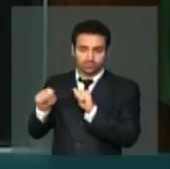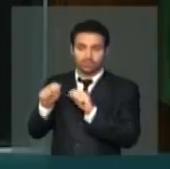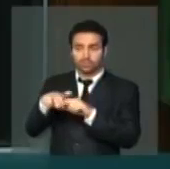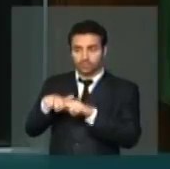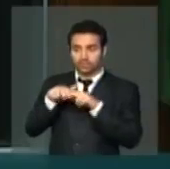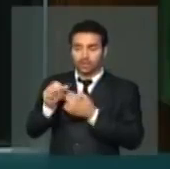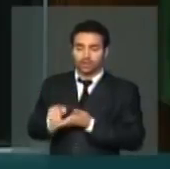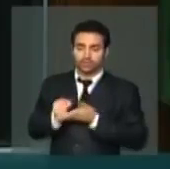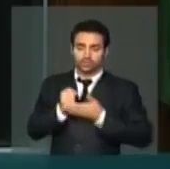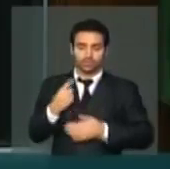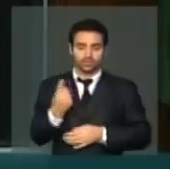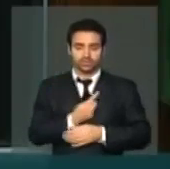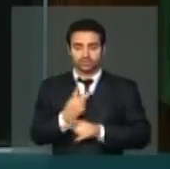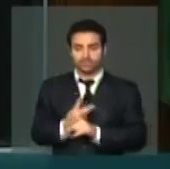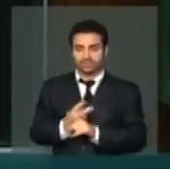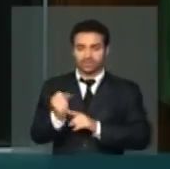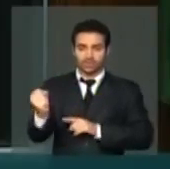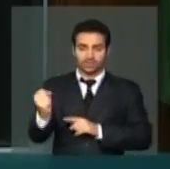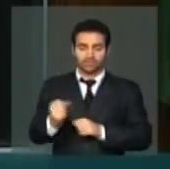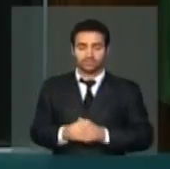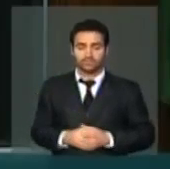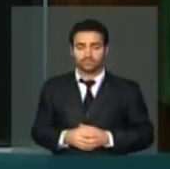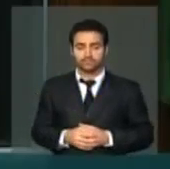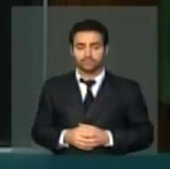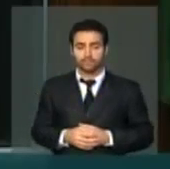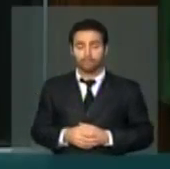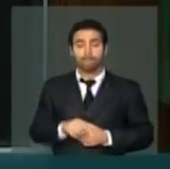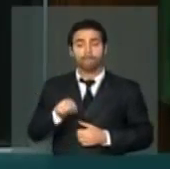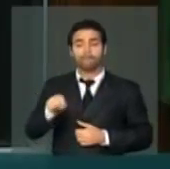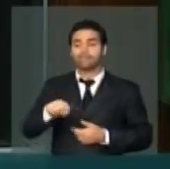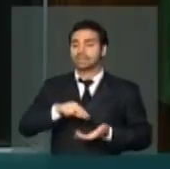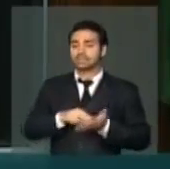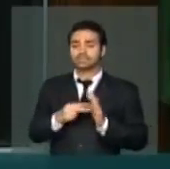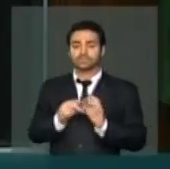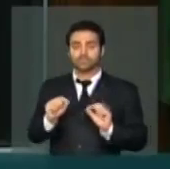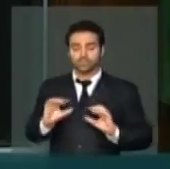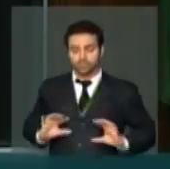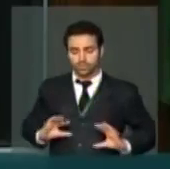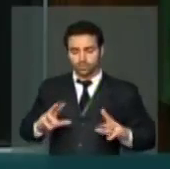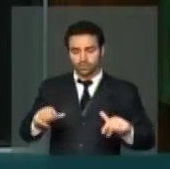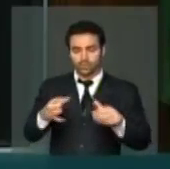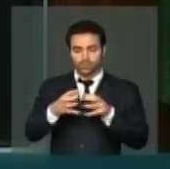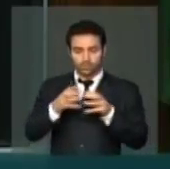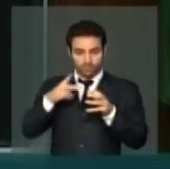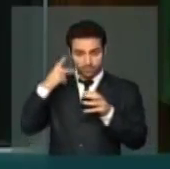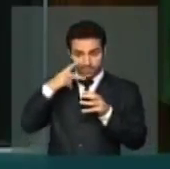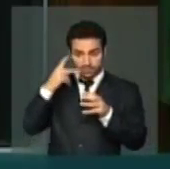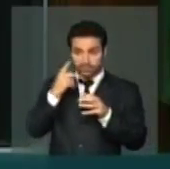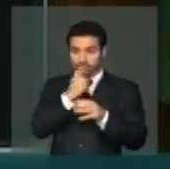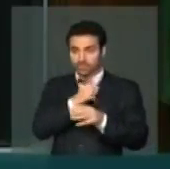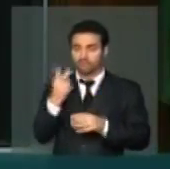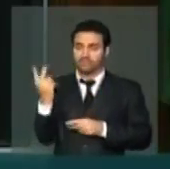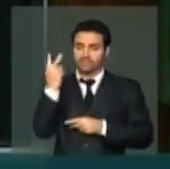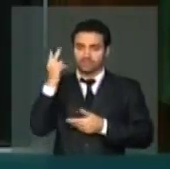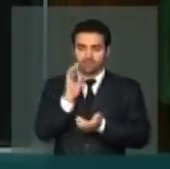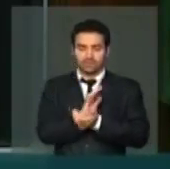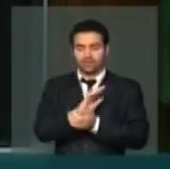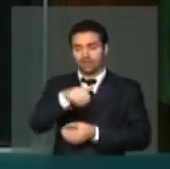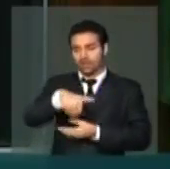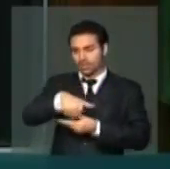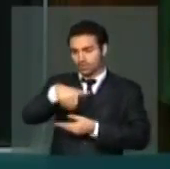vitória. Tratava e trata-se de que todos os partidos responsáveis pela vitória eleitoral